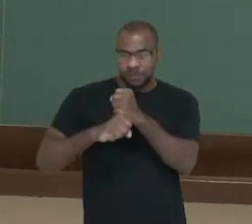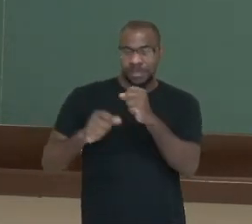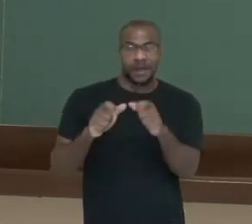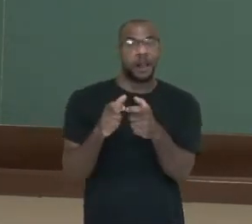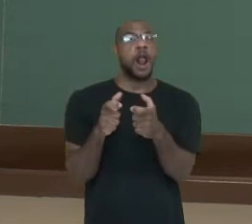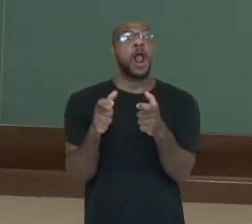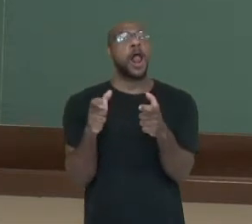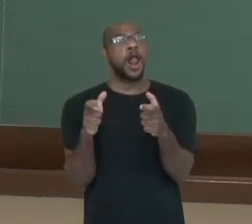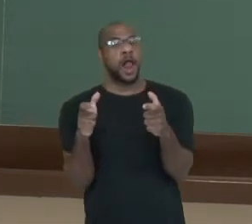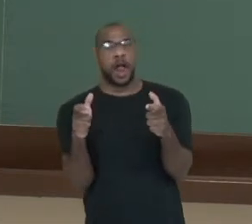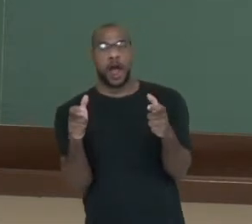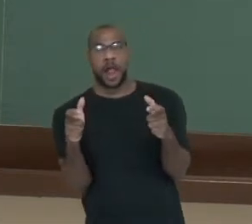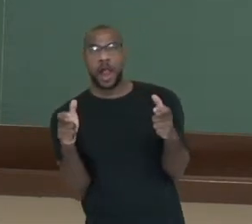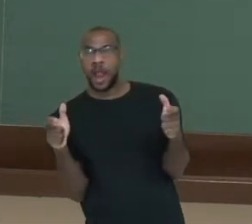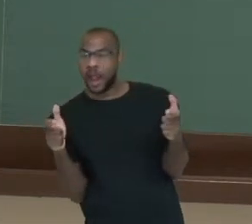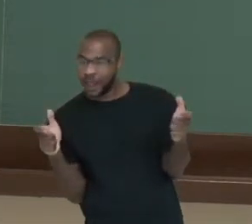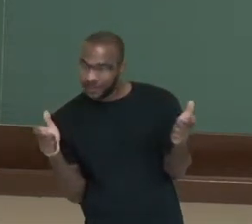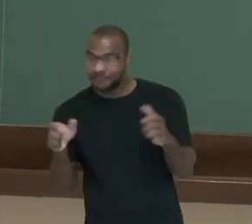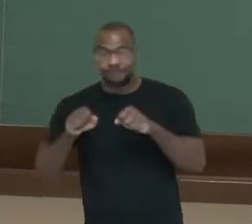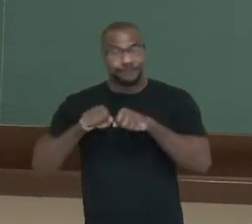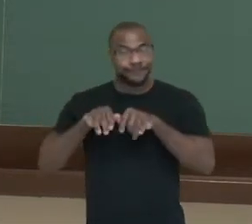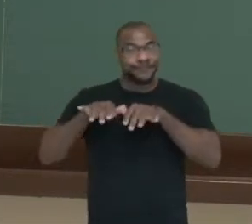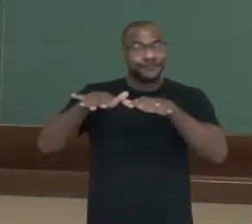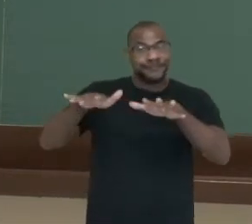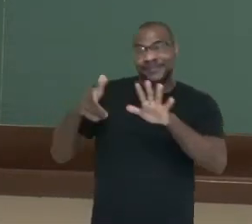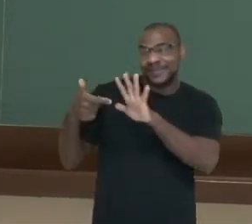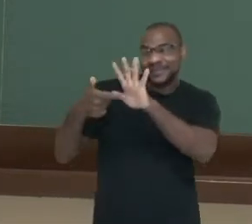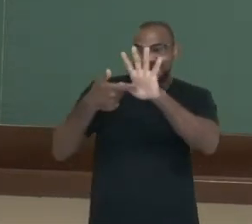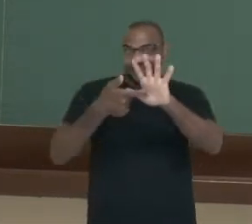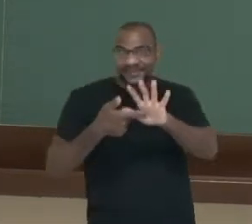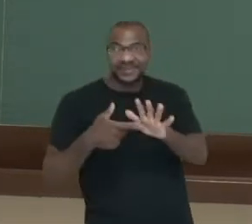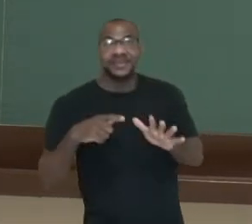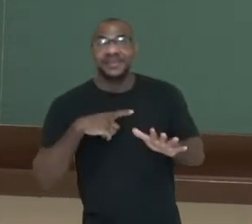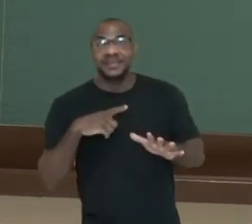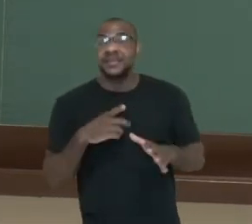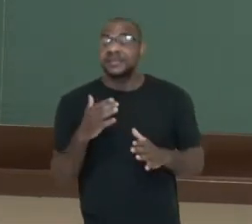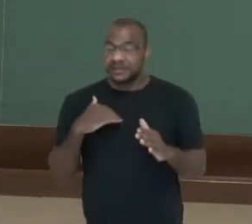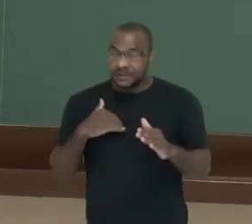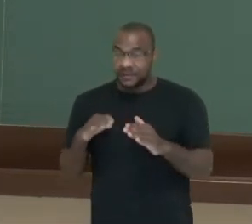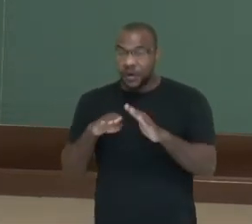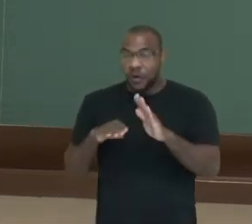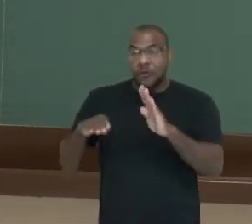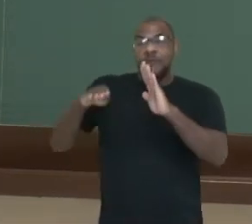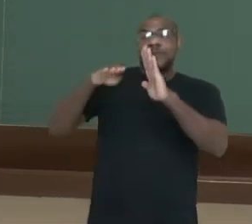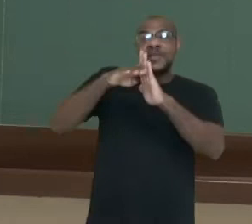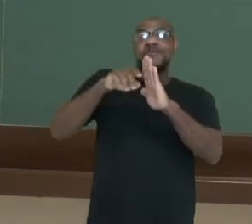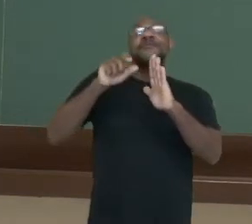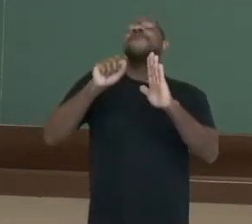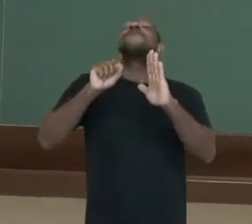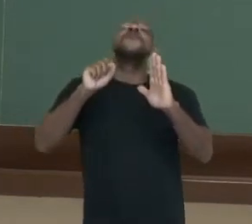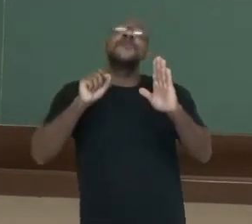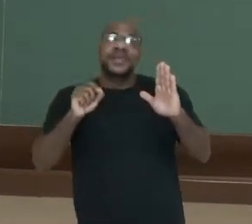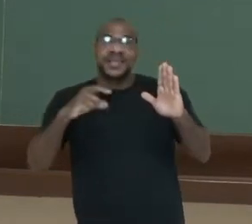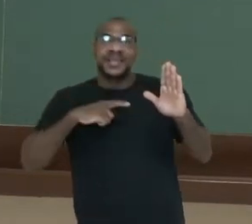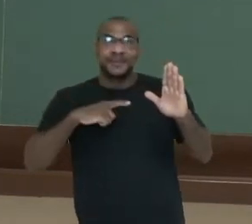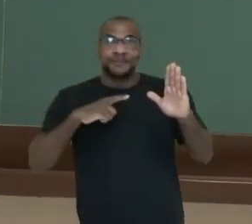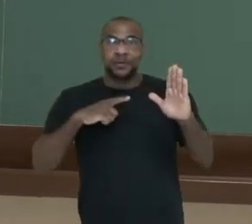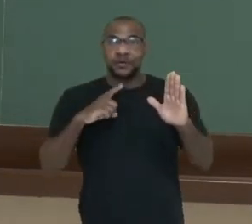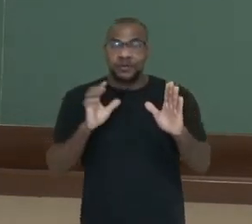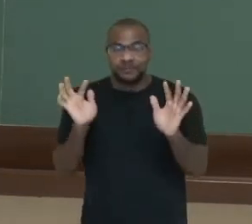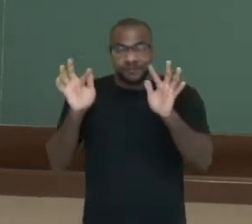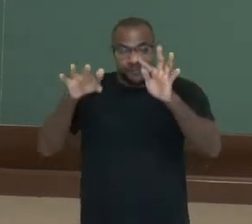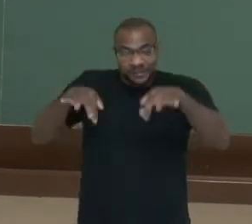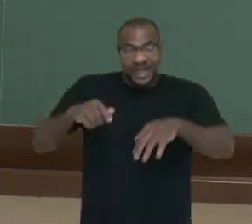um patamar internacional e esse patamar alcança um nível mais elevado ainda quando acaba a Segunda